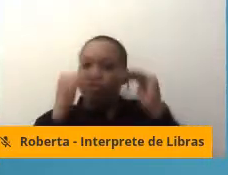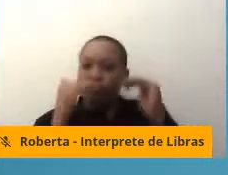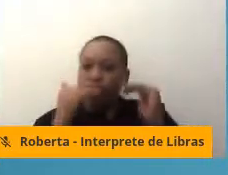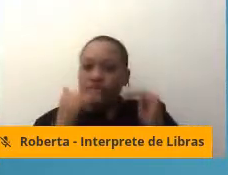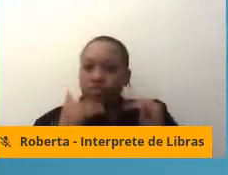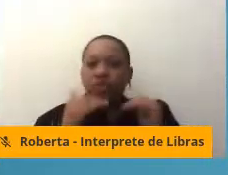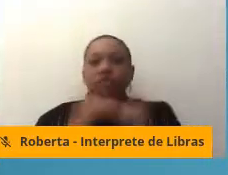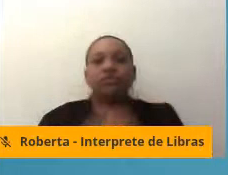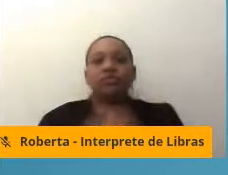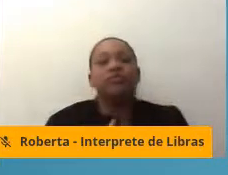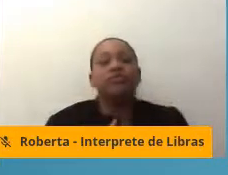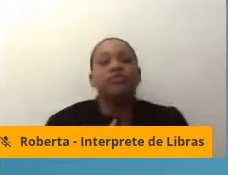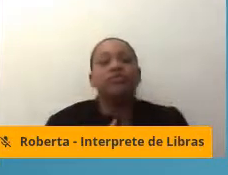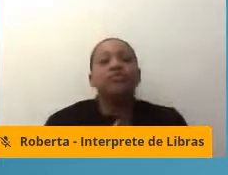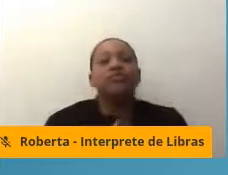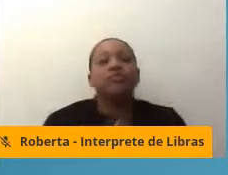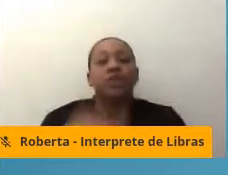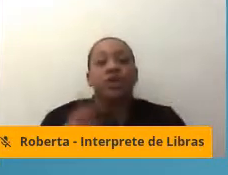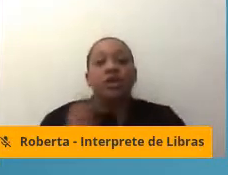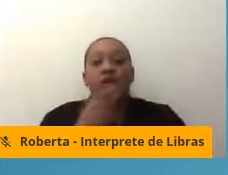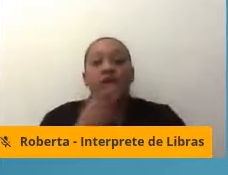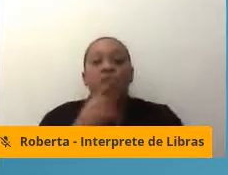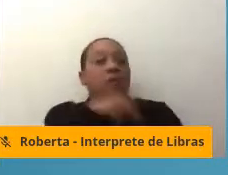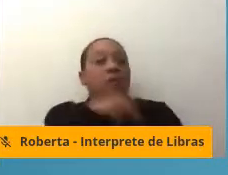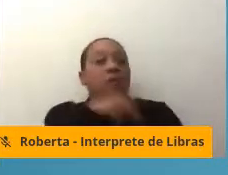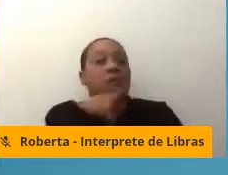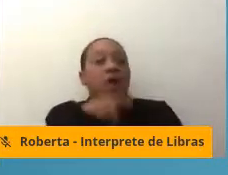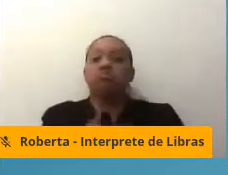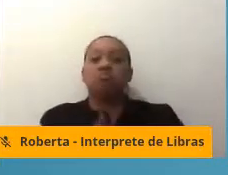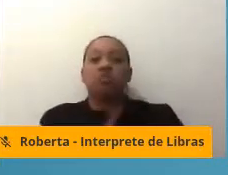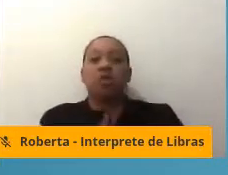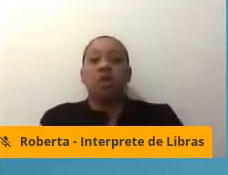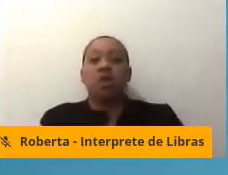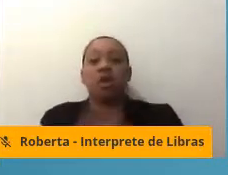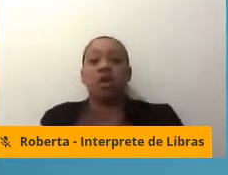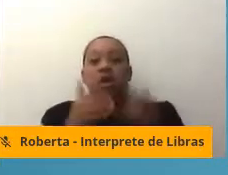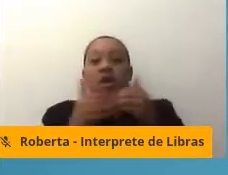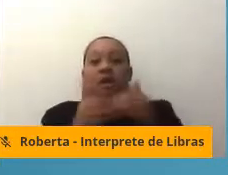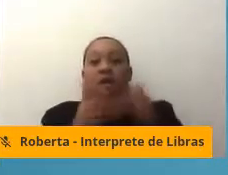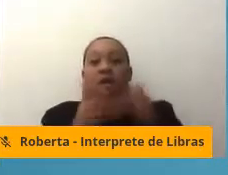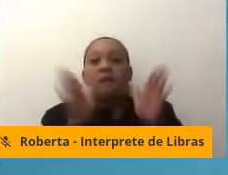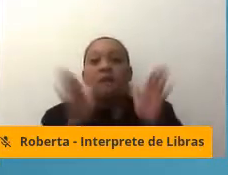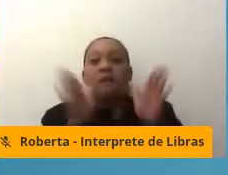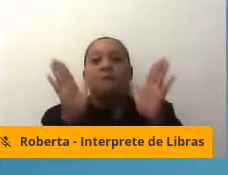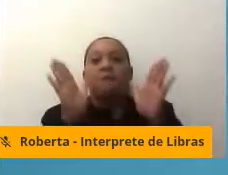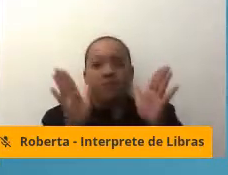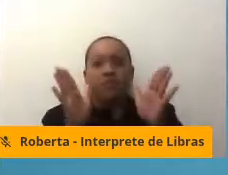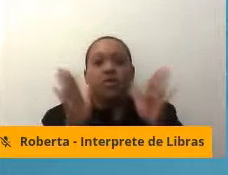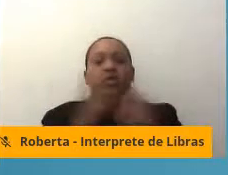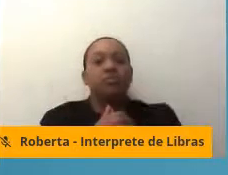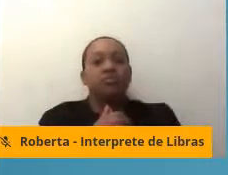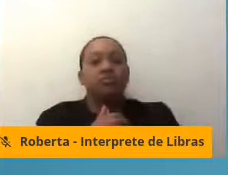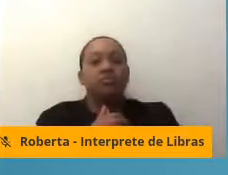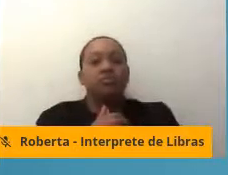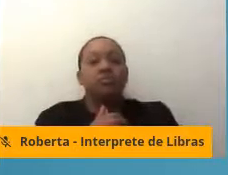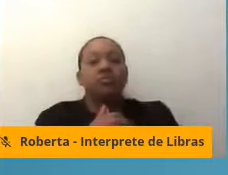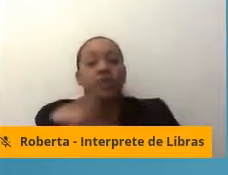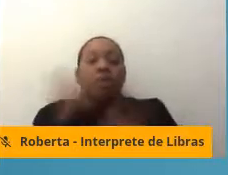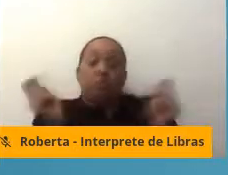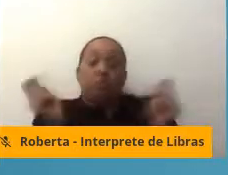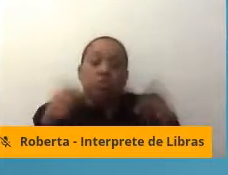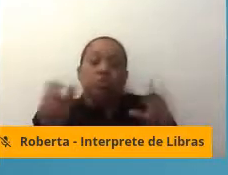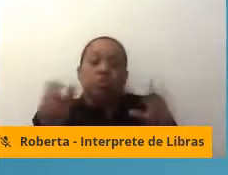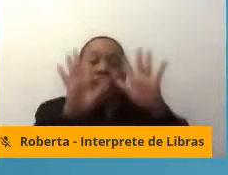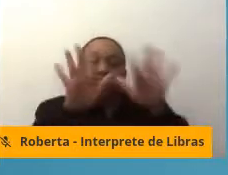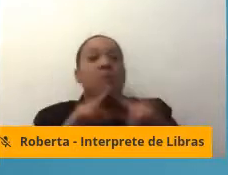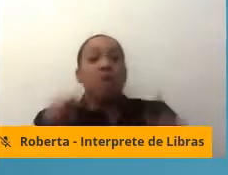reabrir. A pandemia poderia ter acabado aí, né? Mas essa não é a história final. A pandemia